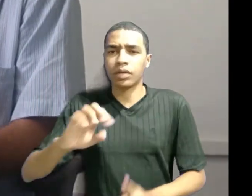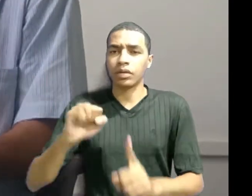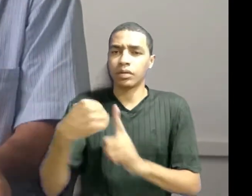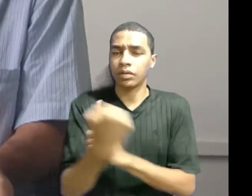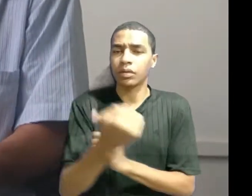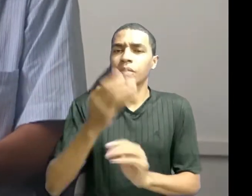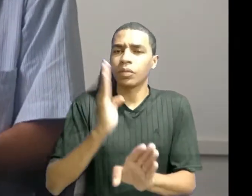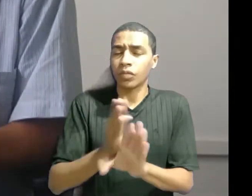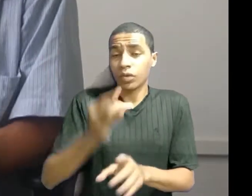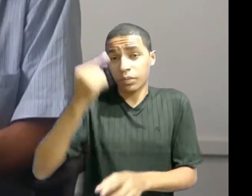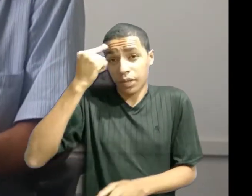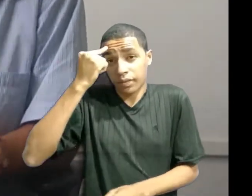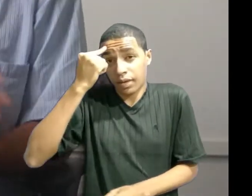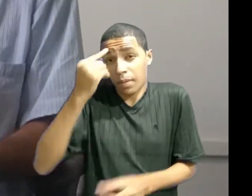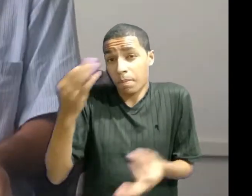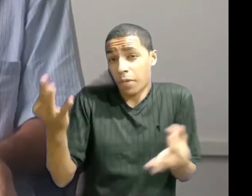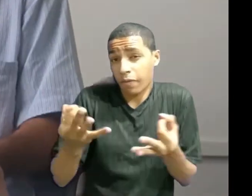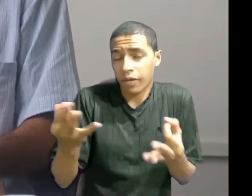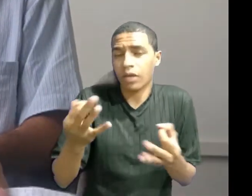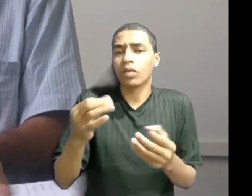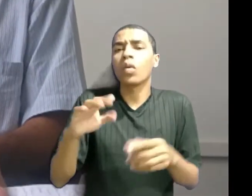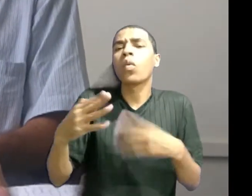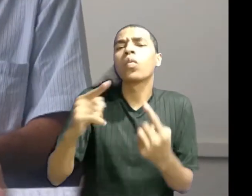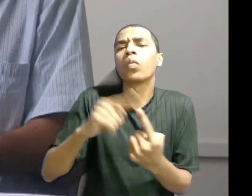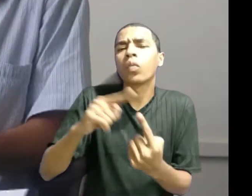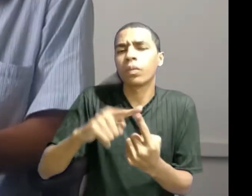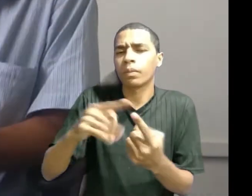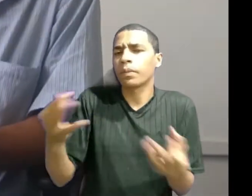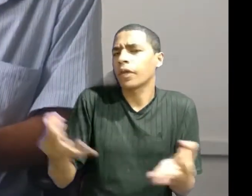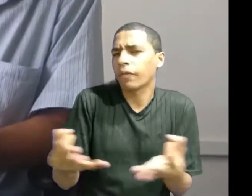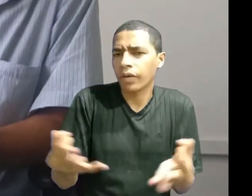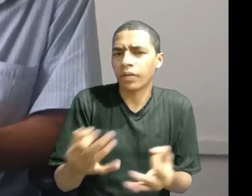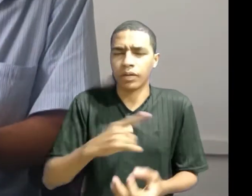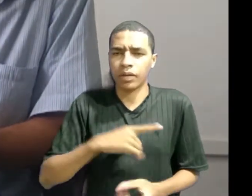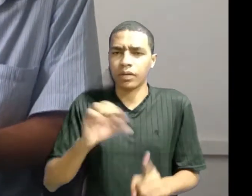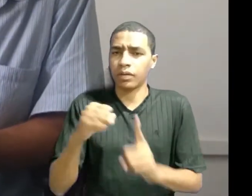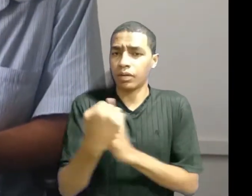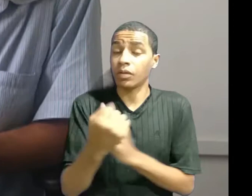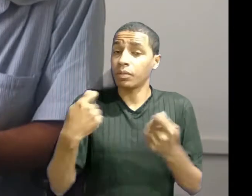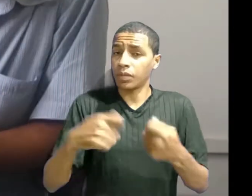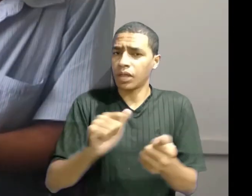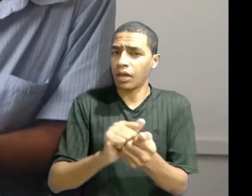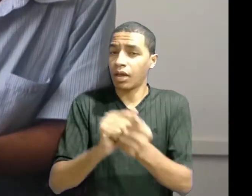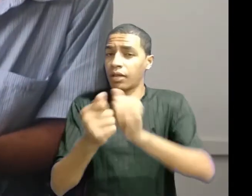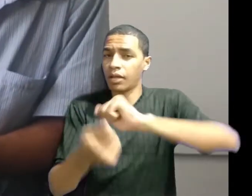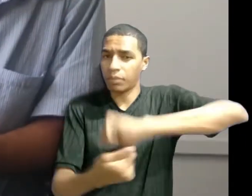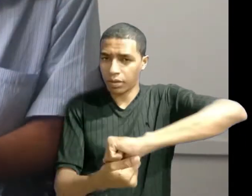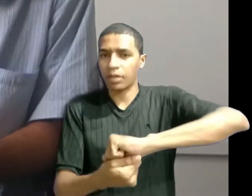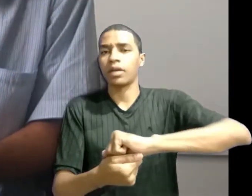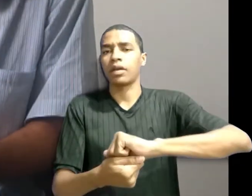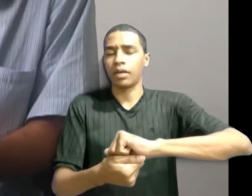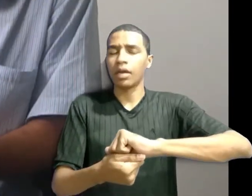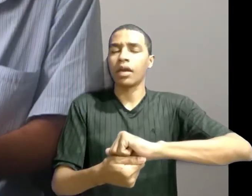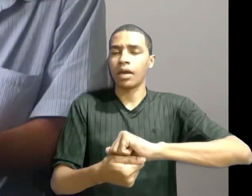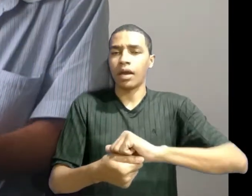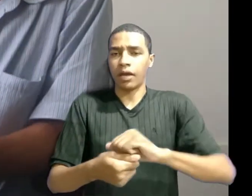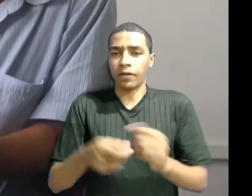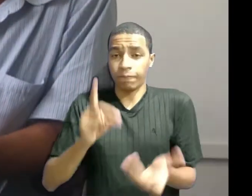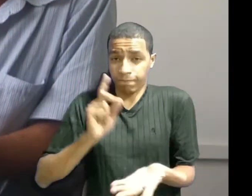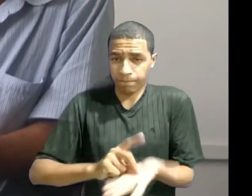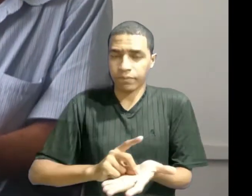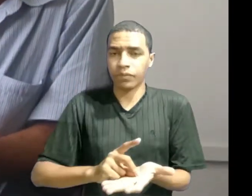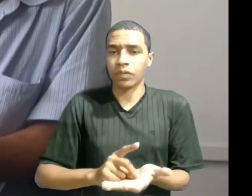pensar nos tipos ideais de Estado, por exemplo, né? Tem que se adequar a alguma realidade histórica. Então, a